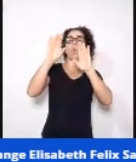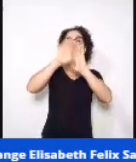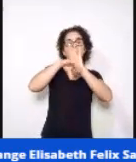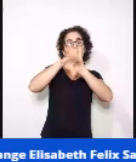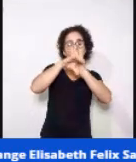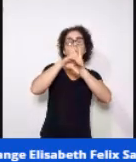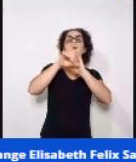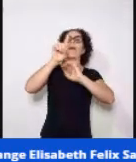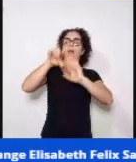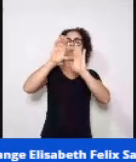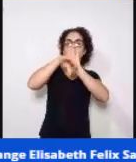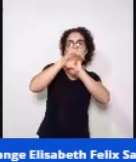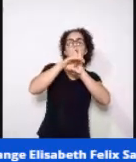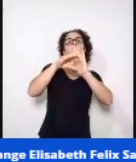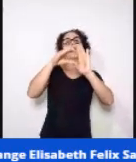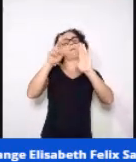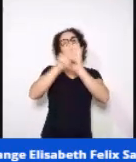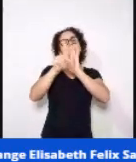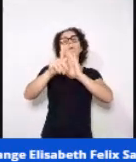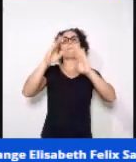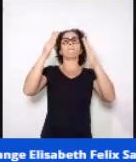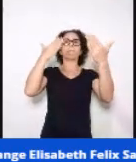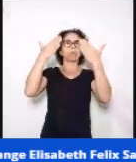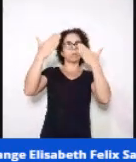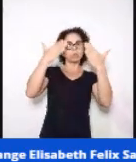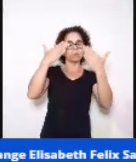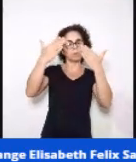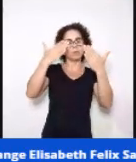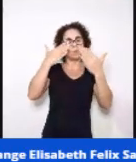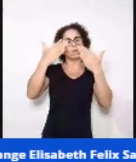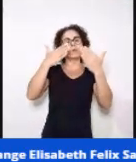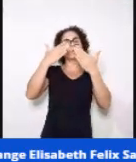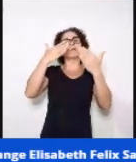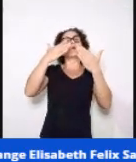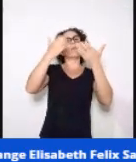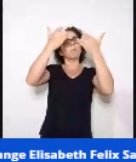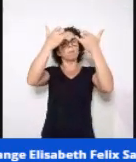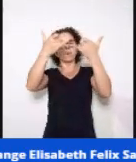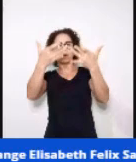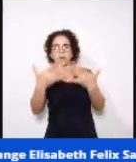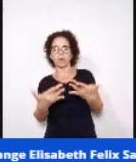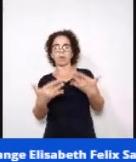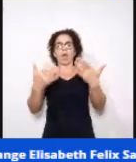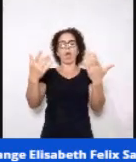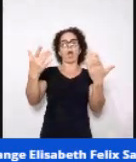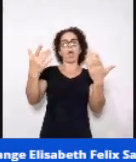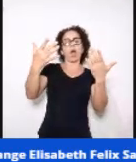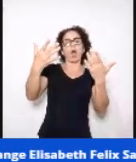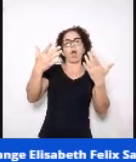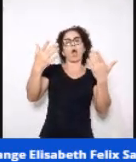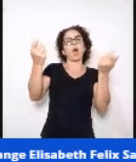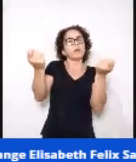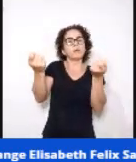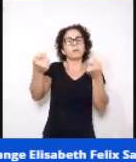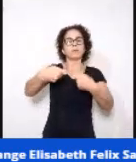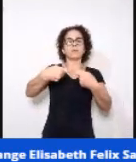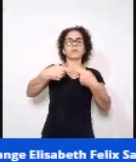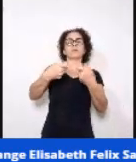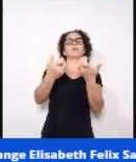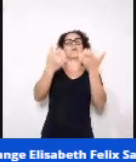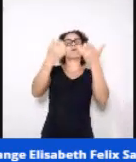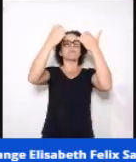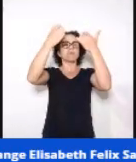psicologia que descreve a capacidade de reconhecer e avaliar as minhas próprias